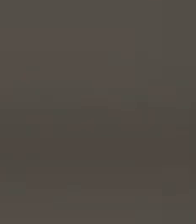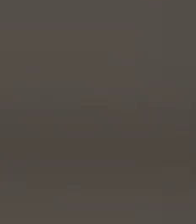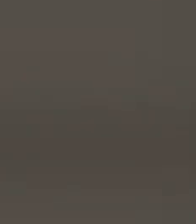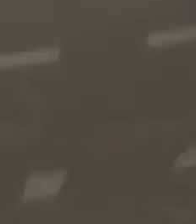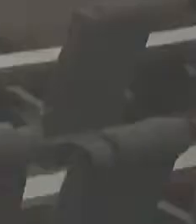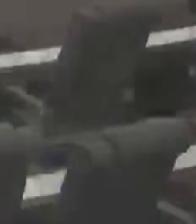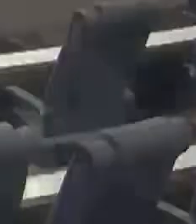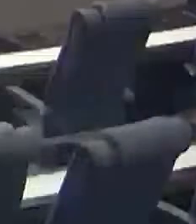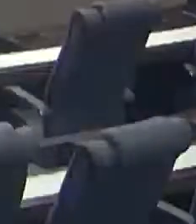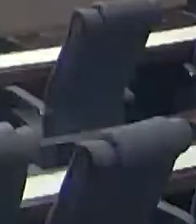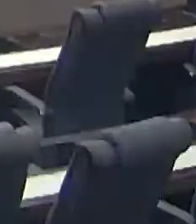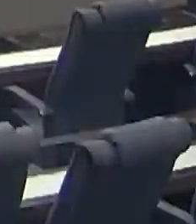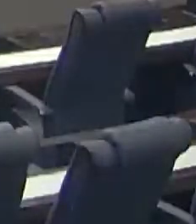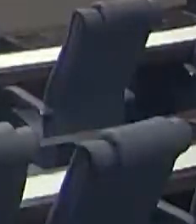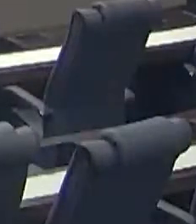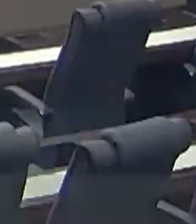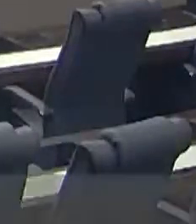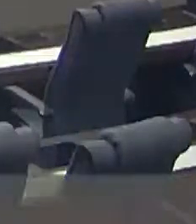r